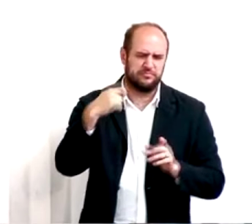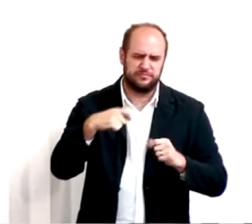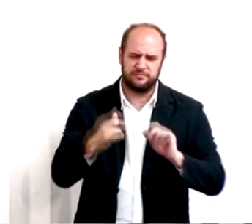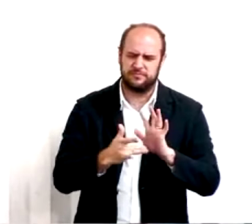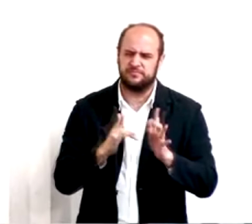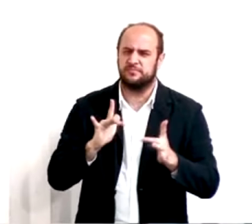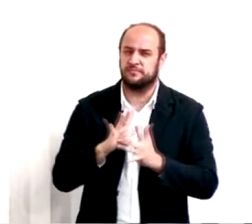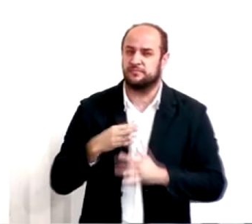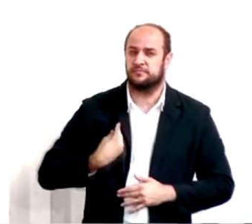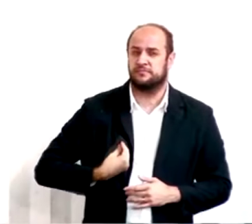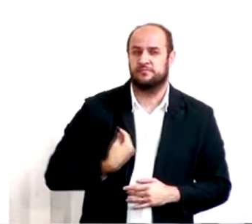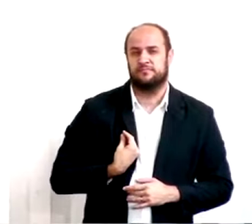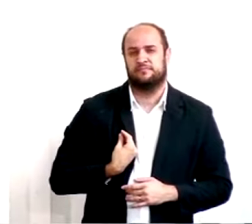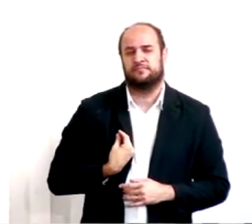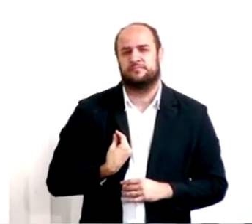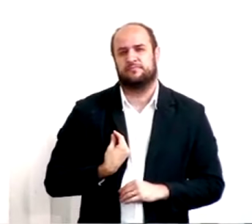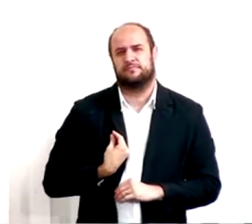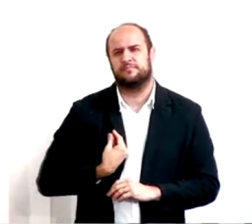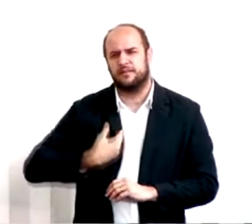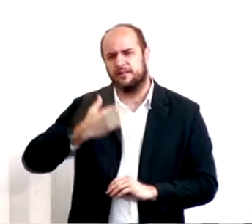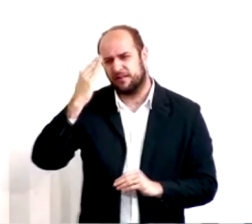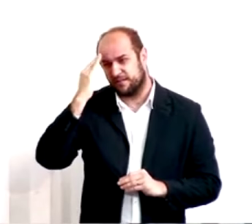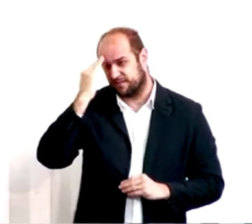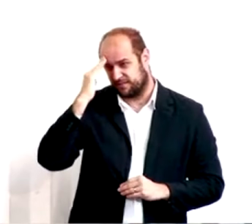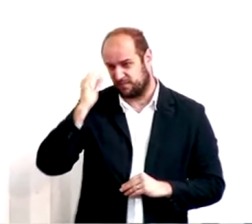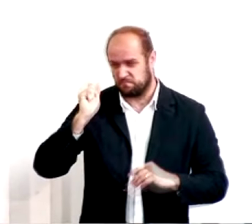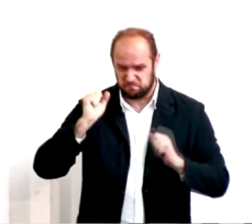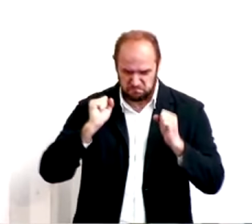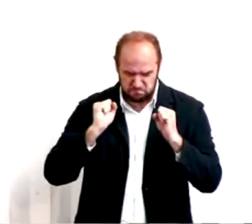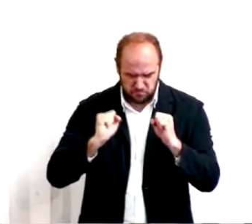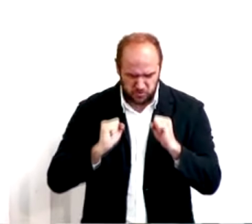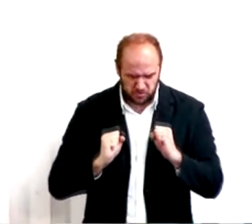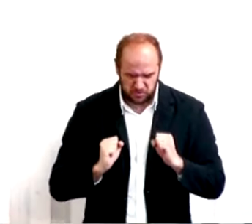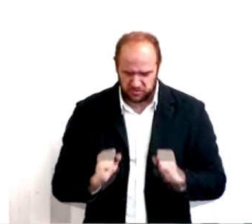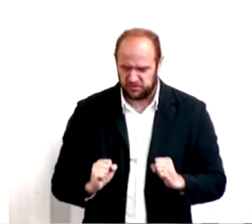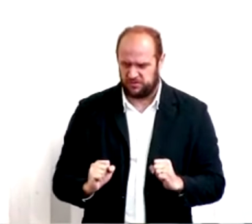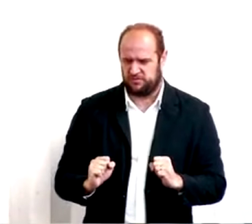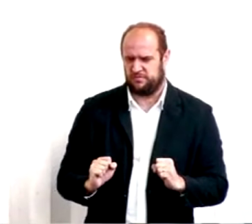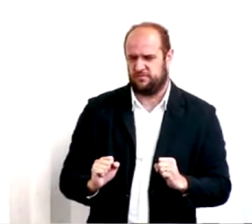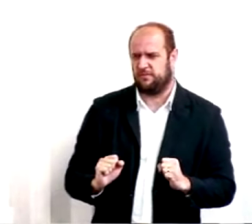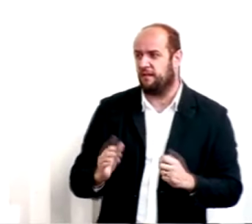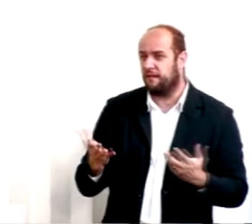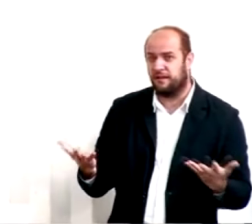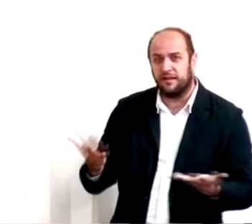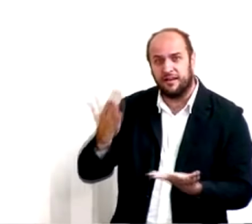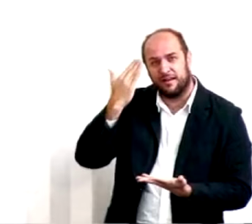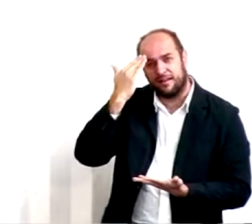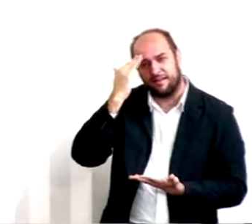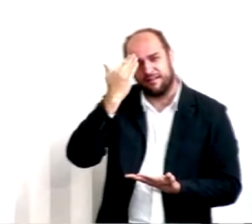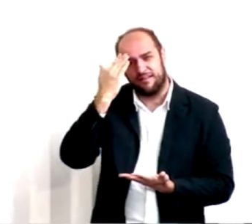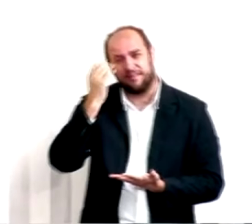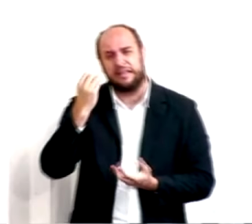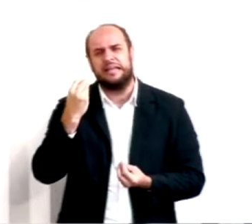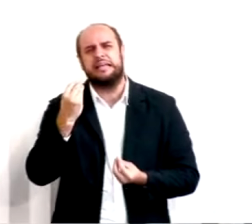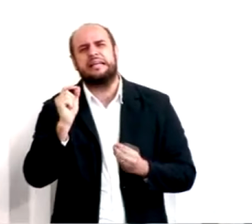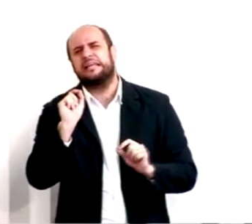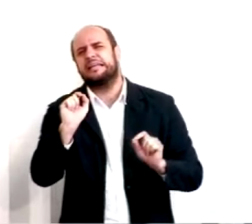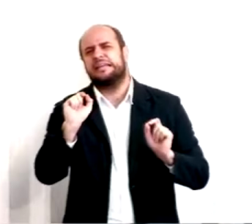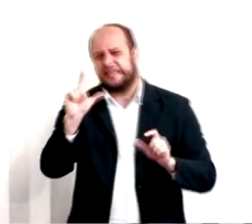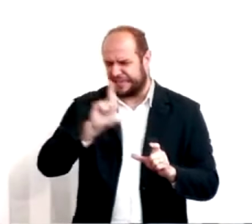dele e agora o poder dele nos dá essa condição meus irmãos que condição é